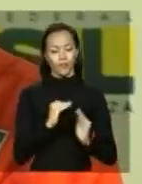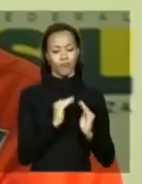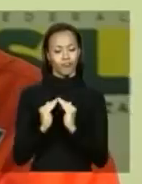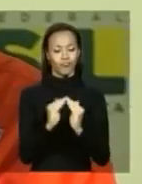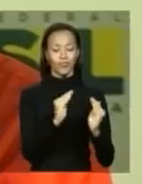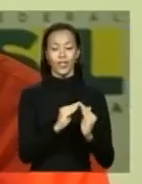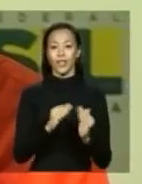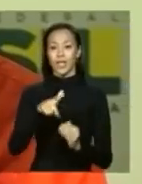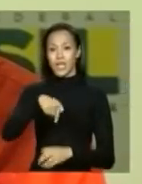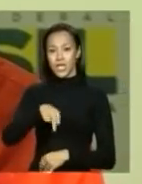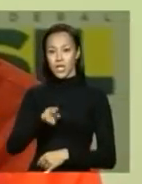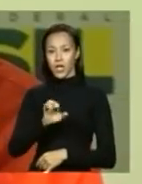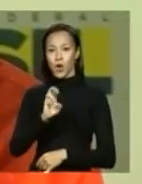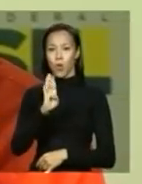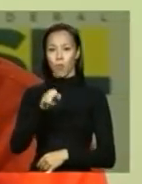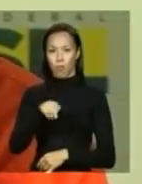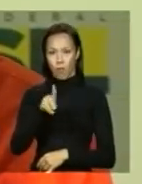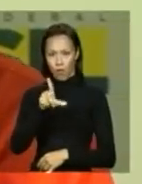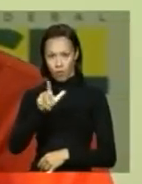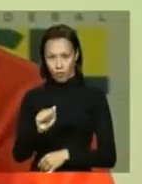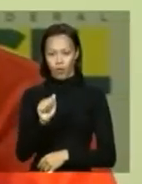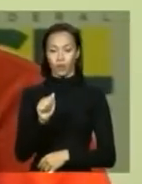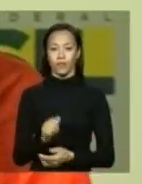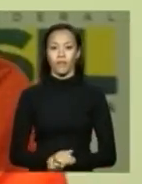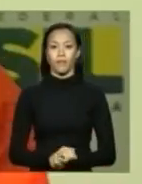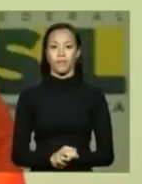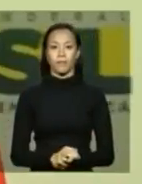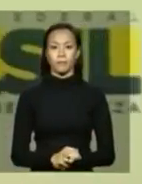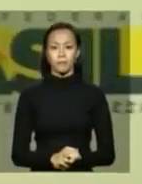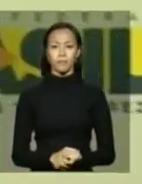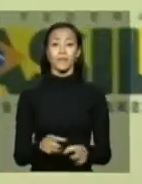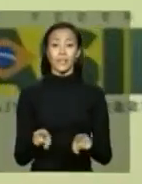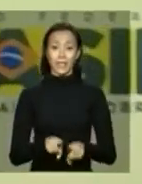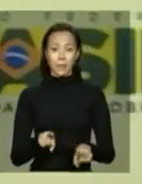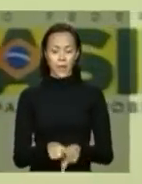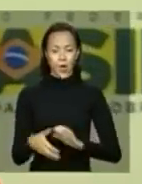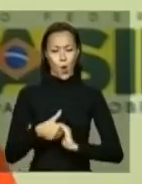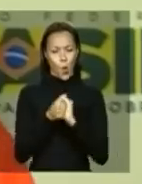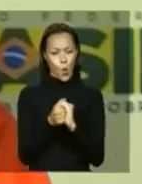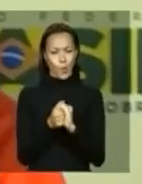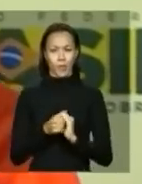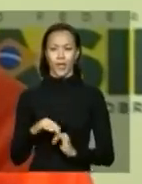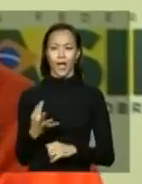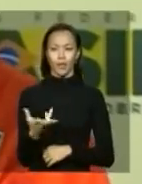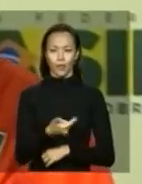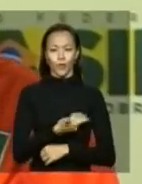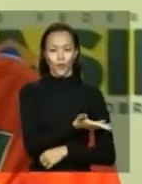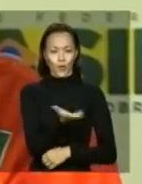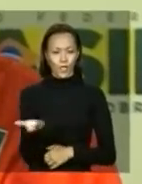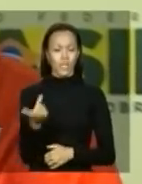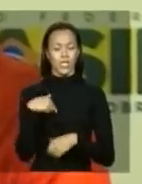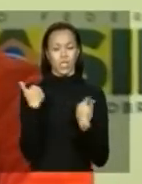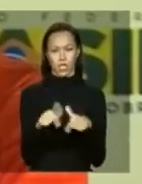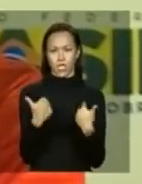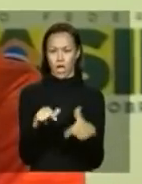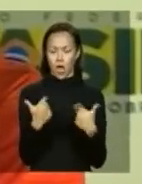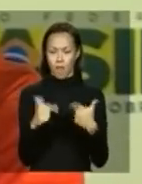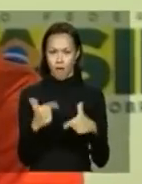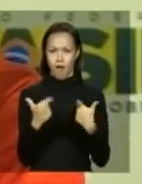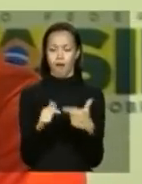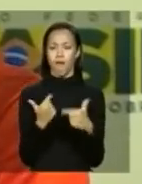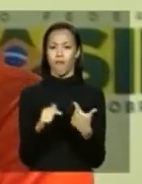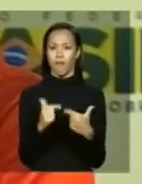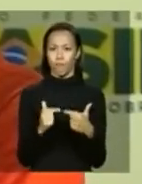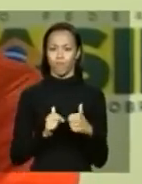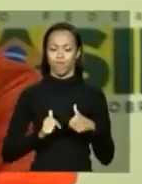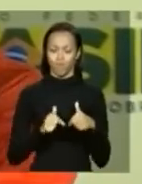quilombola, da Enseada de Paraguaçu. Voltar e cumprimentar a todos vocês, trabalhadores e